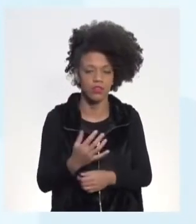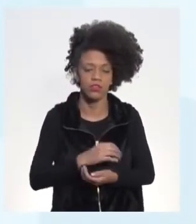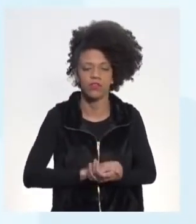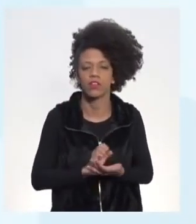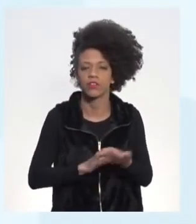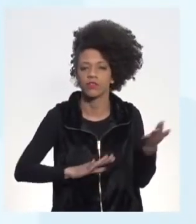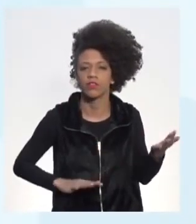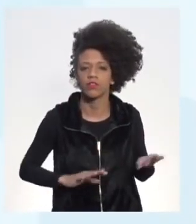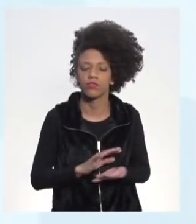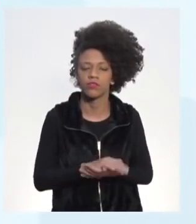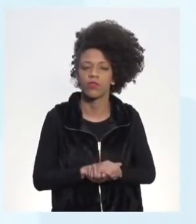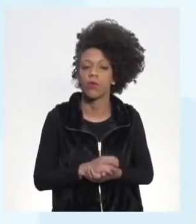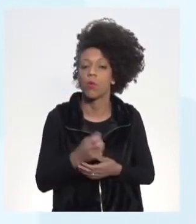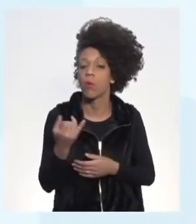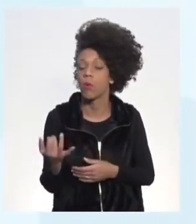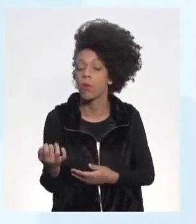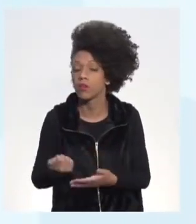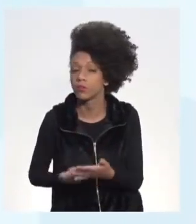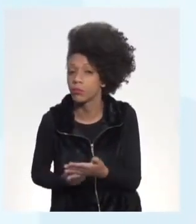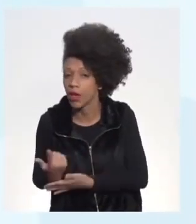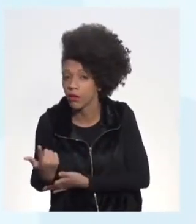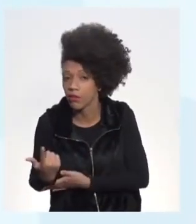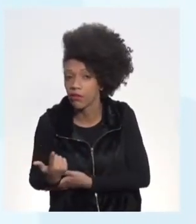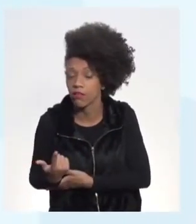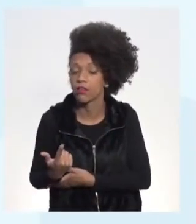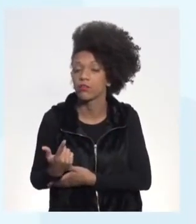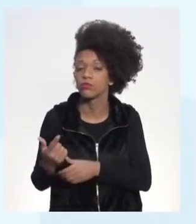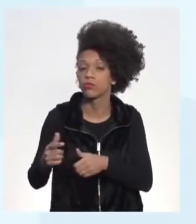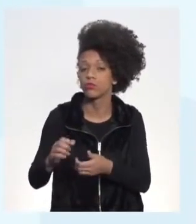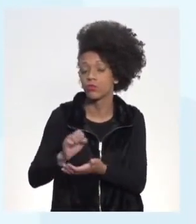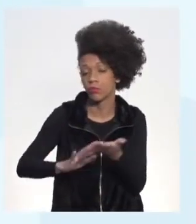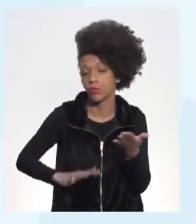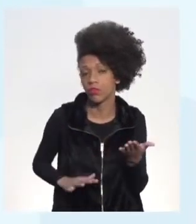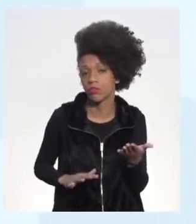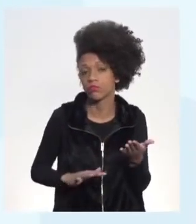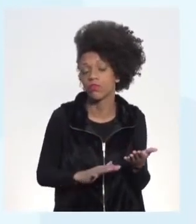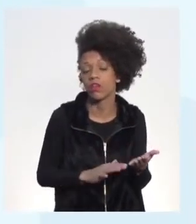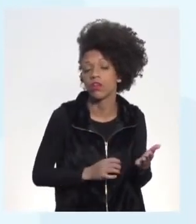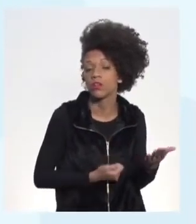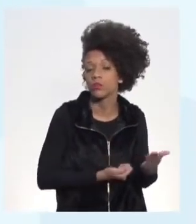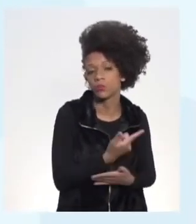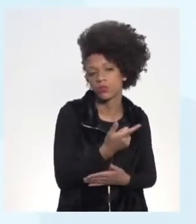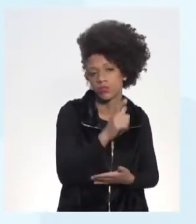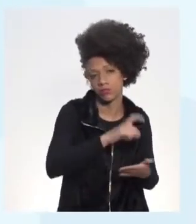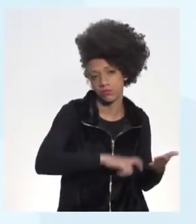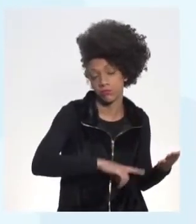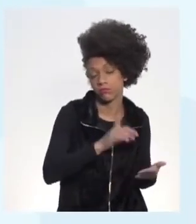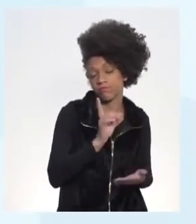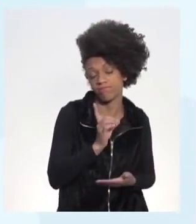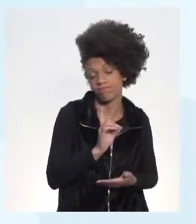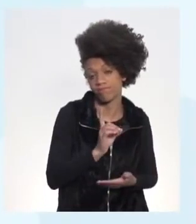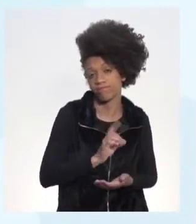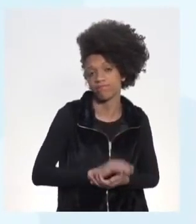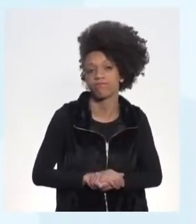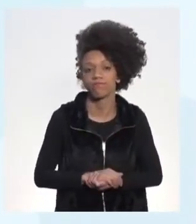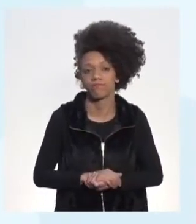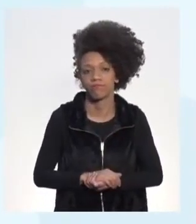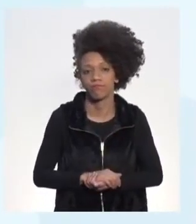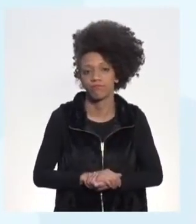gente quanto que ela vai pagar no boleto e quanto que ela vai pagar no débito.